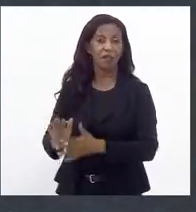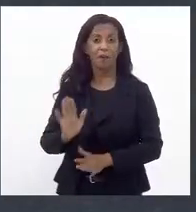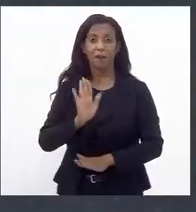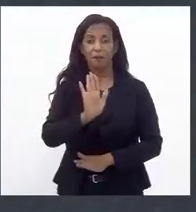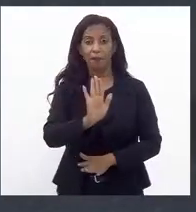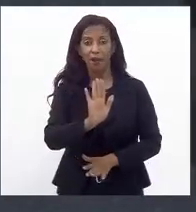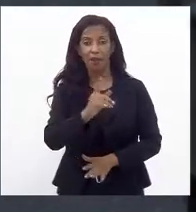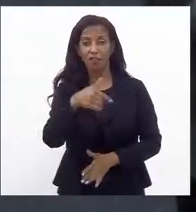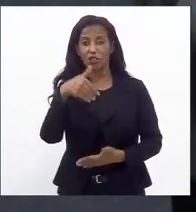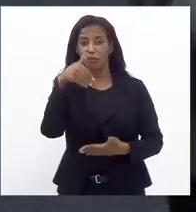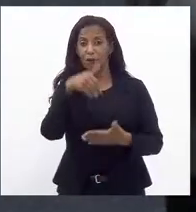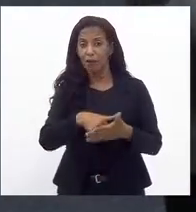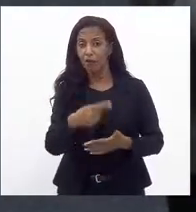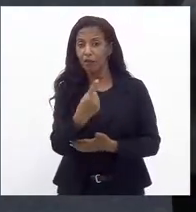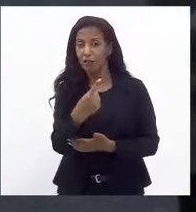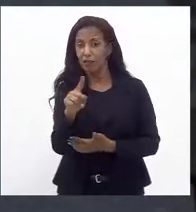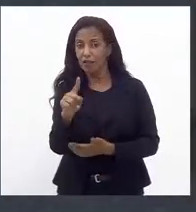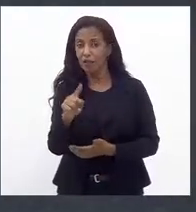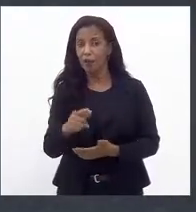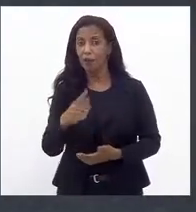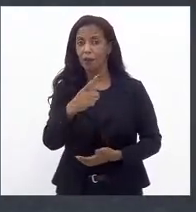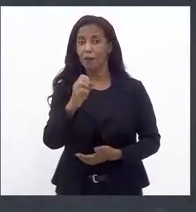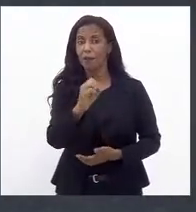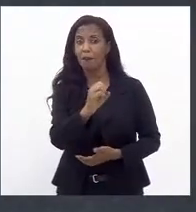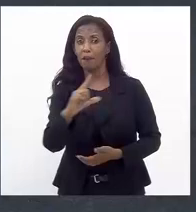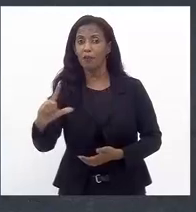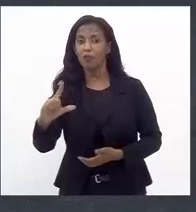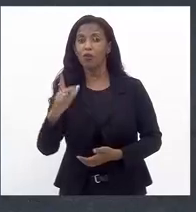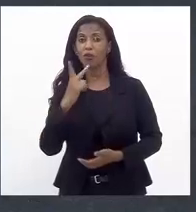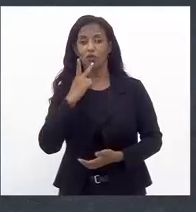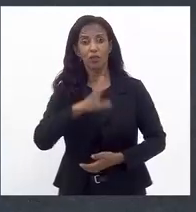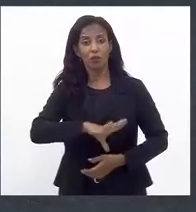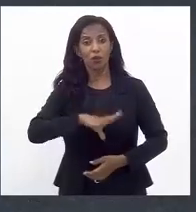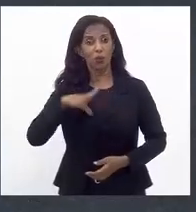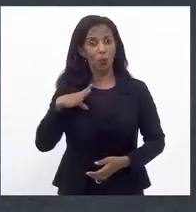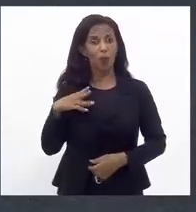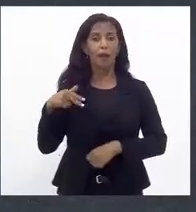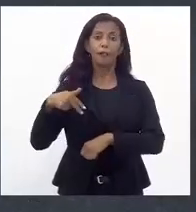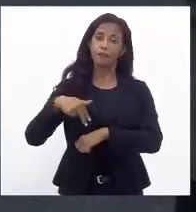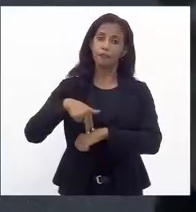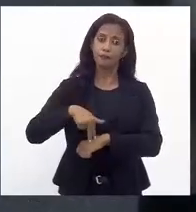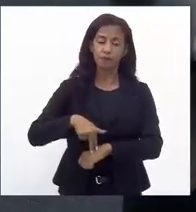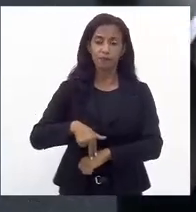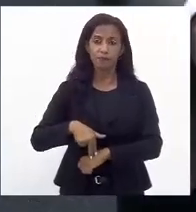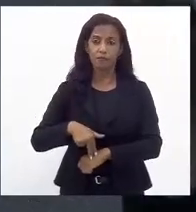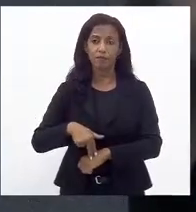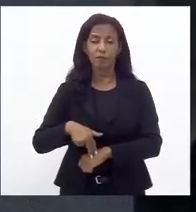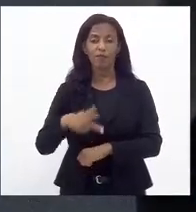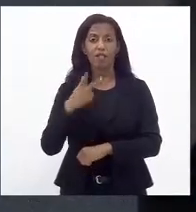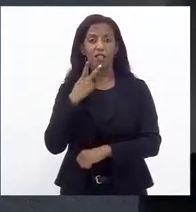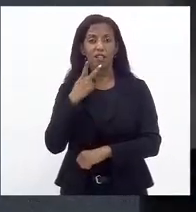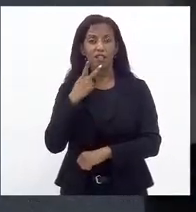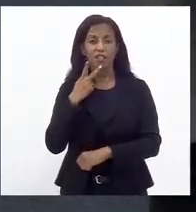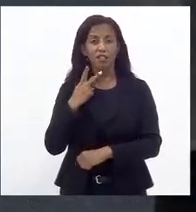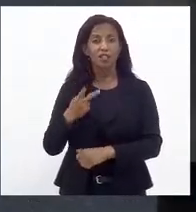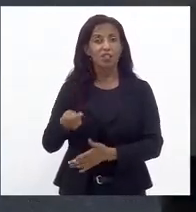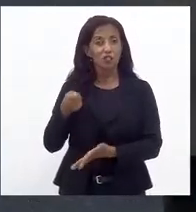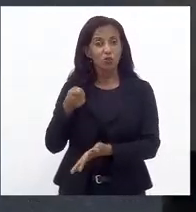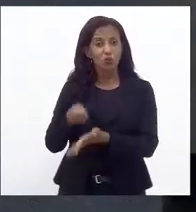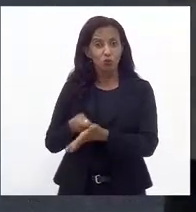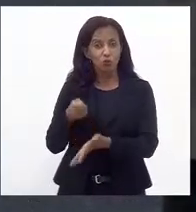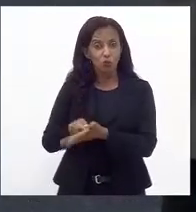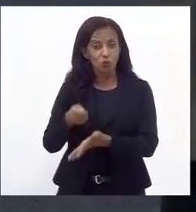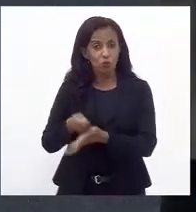mais para votar não o pessoal deveria ter tido a coragem EA humanidade de sustentar